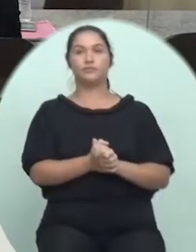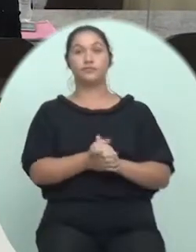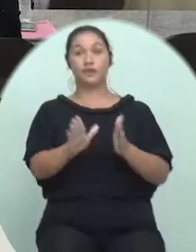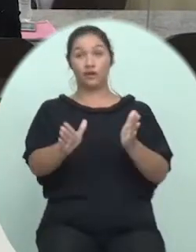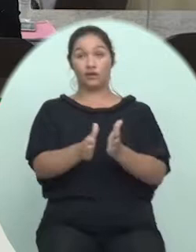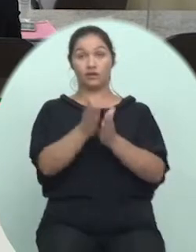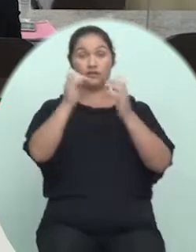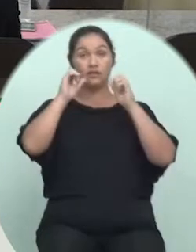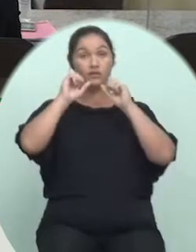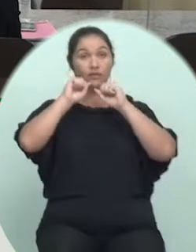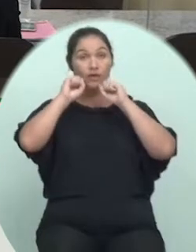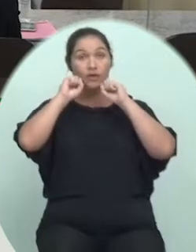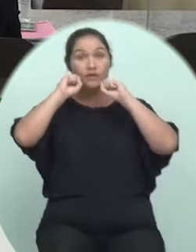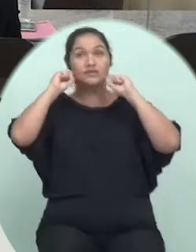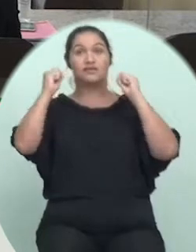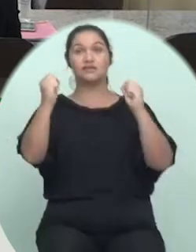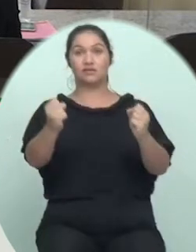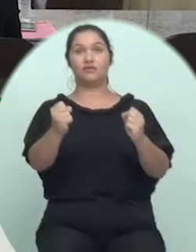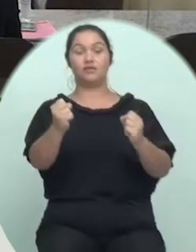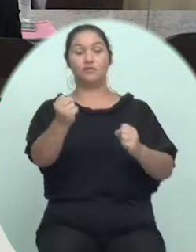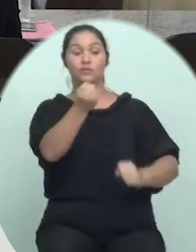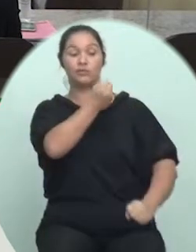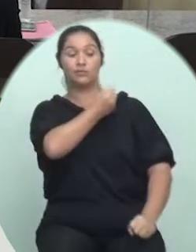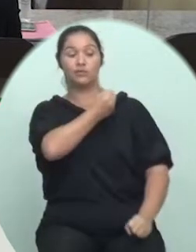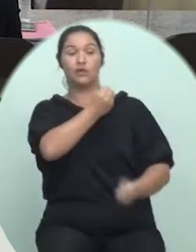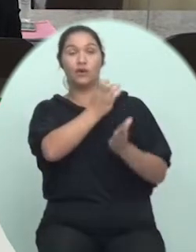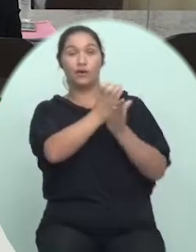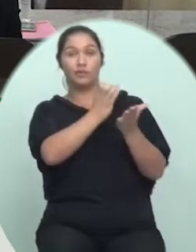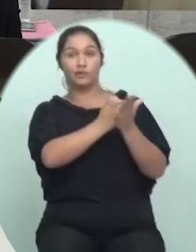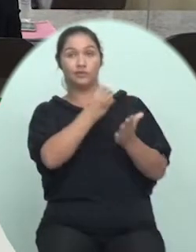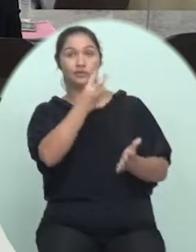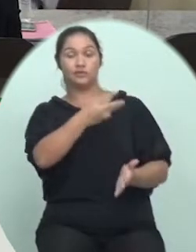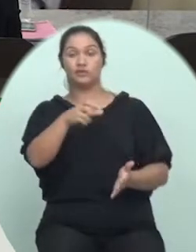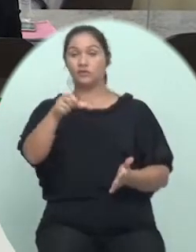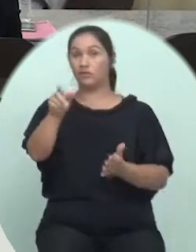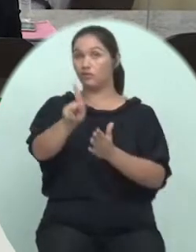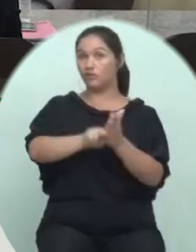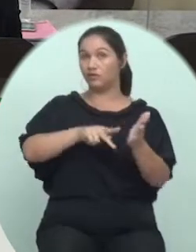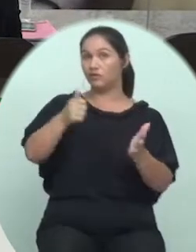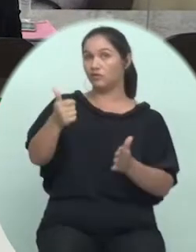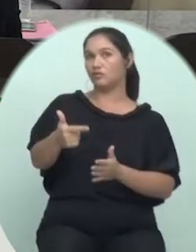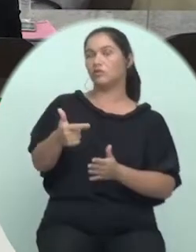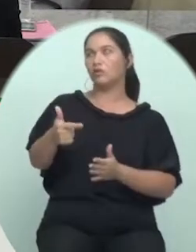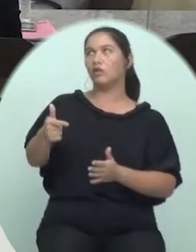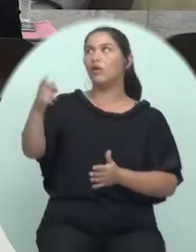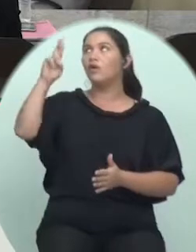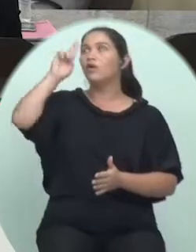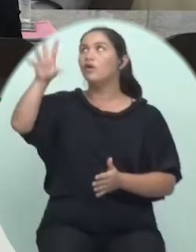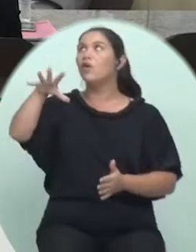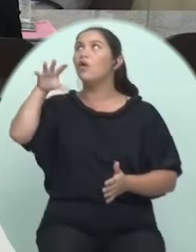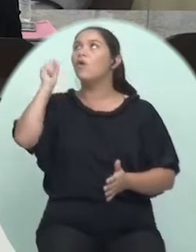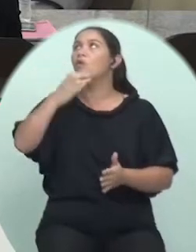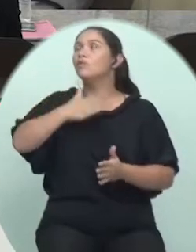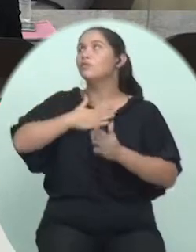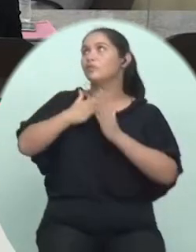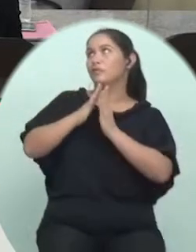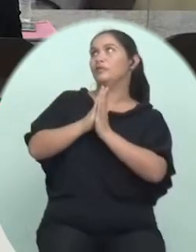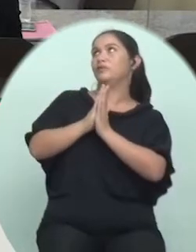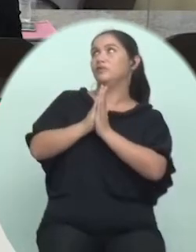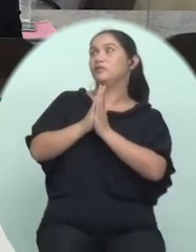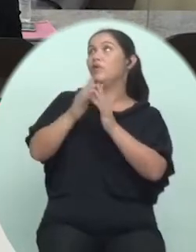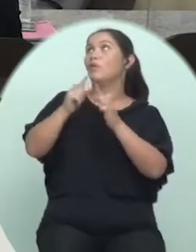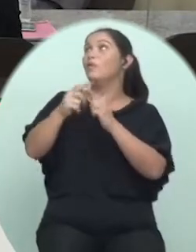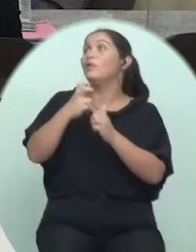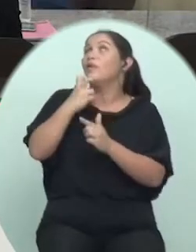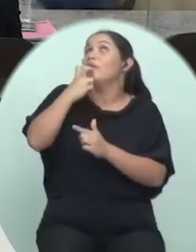Salmos 39, versículo 12. Ouve, Senhor, a minha oração. Escuta-me quando grito por